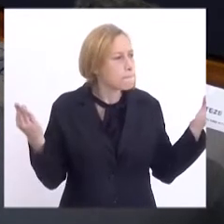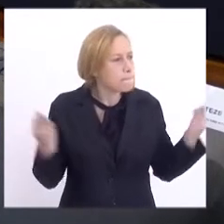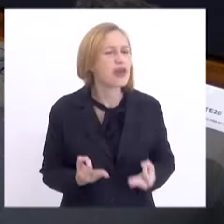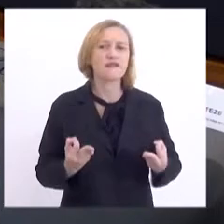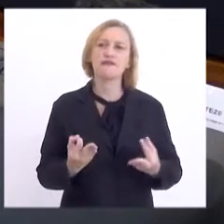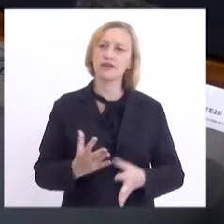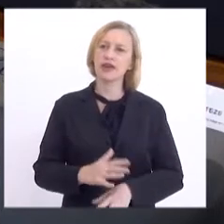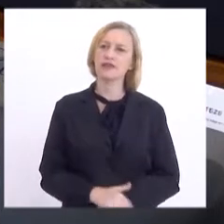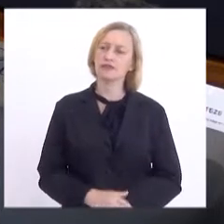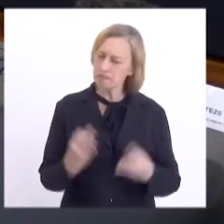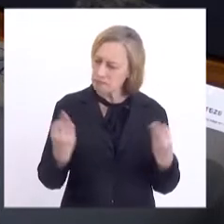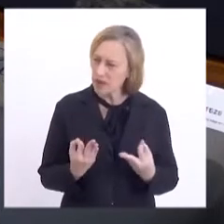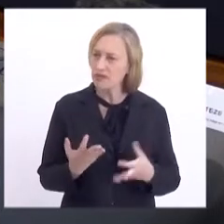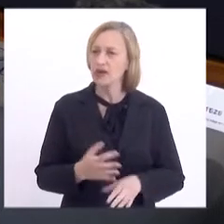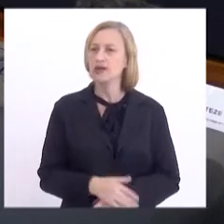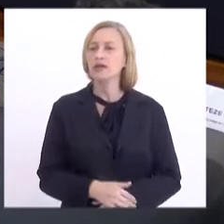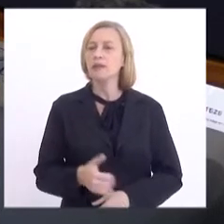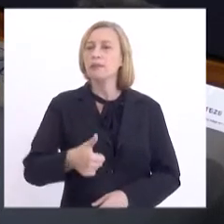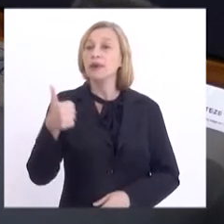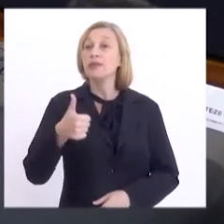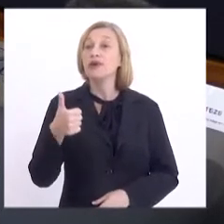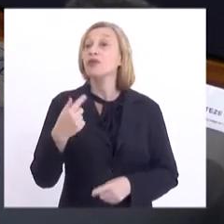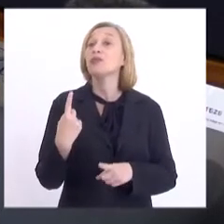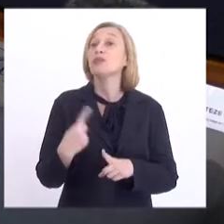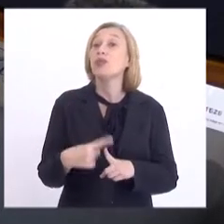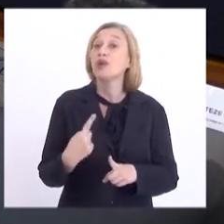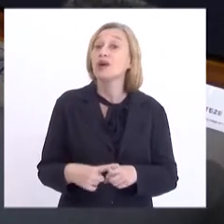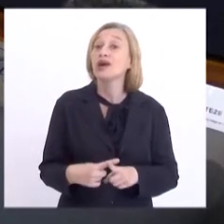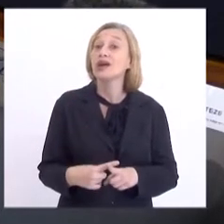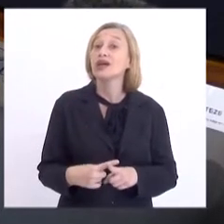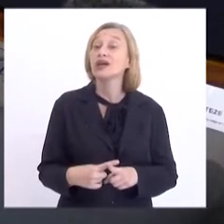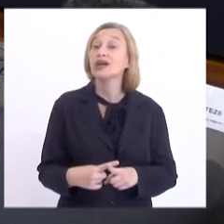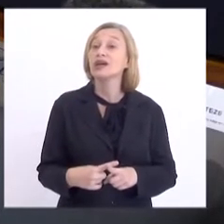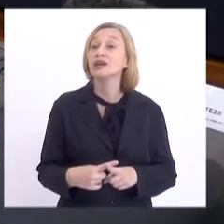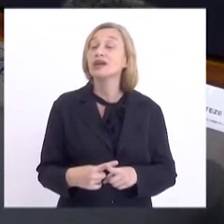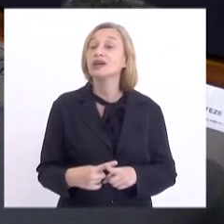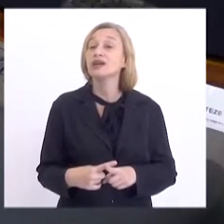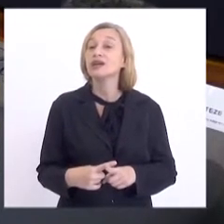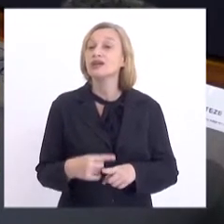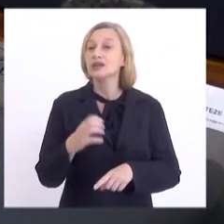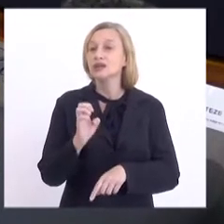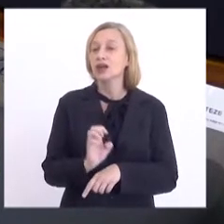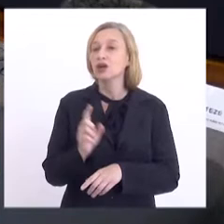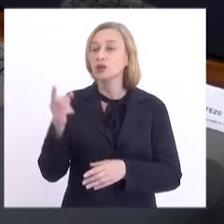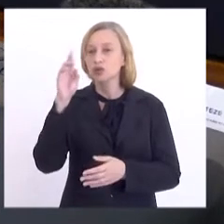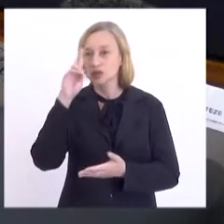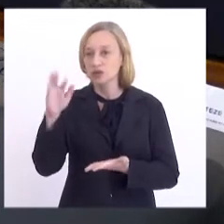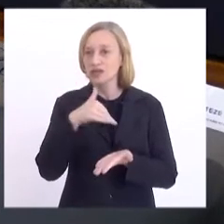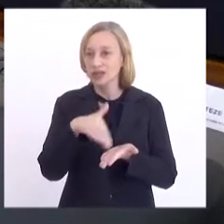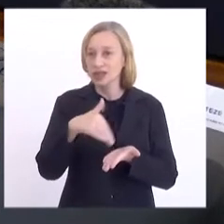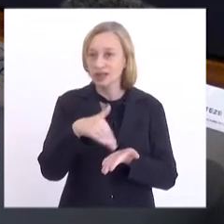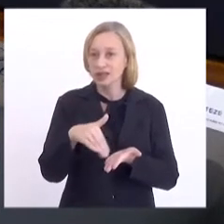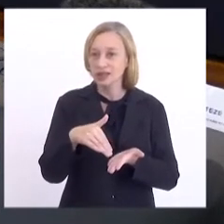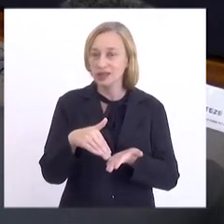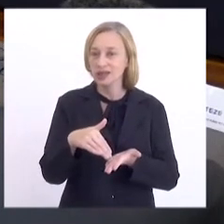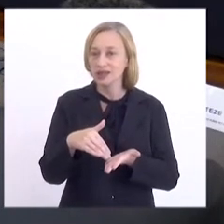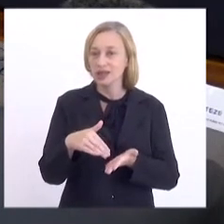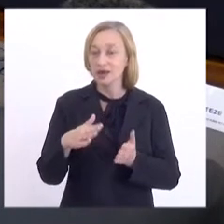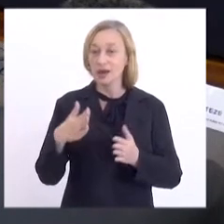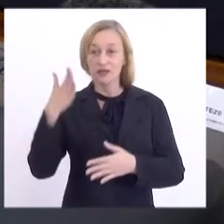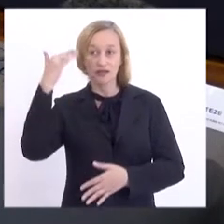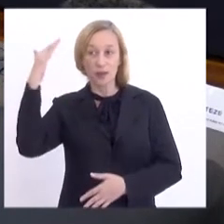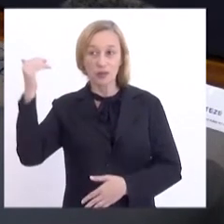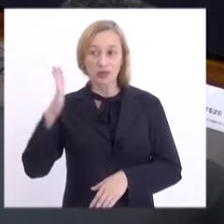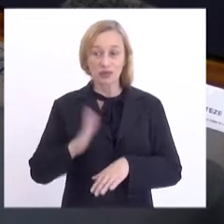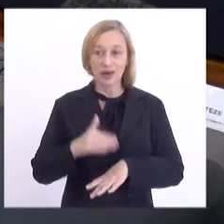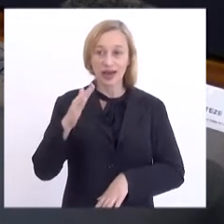né gente primeiro porque no status de governamental só é secretário tem mais estrela e